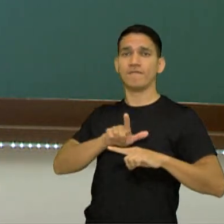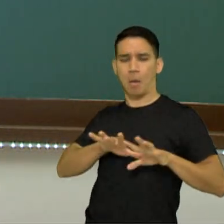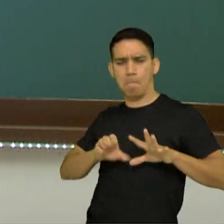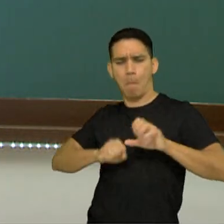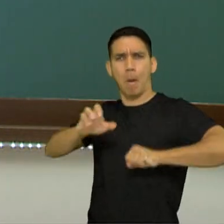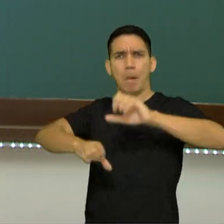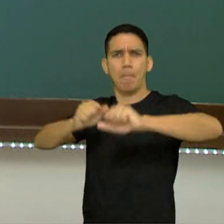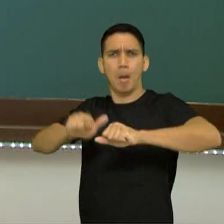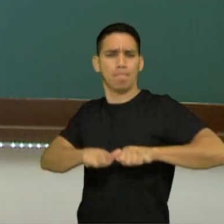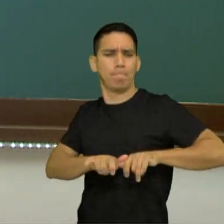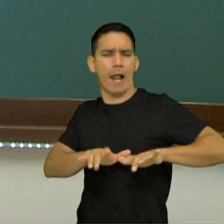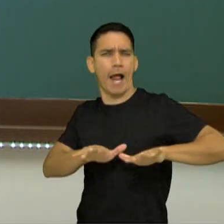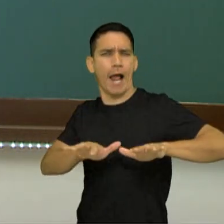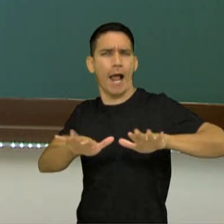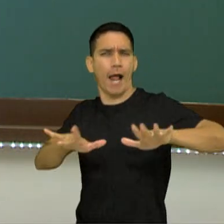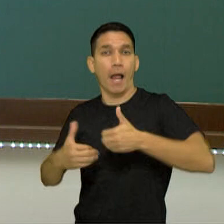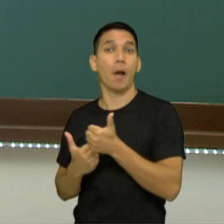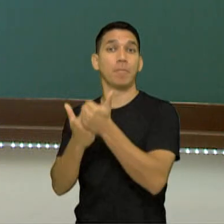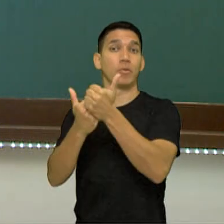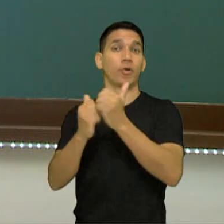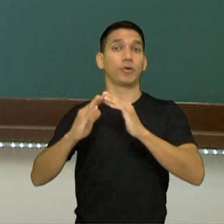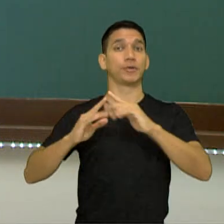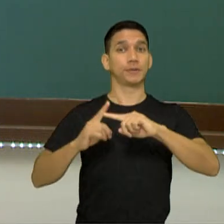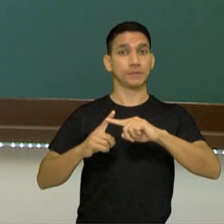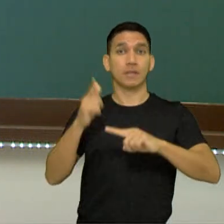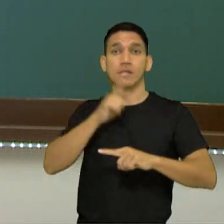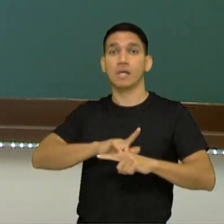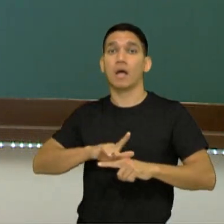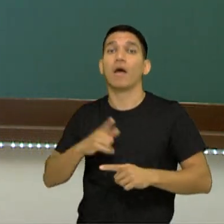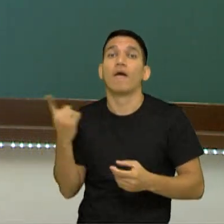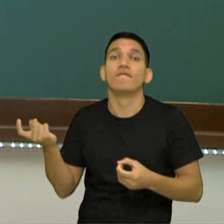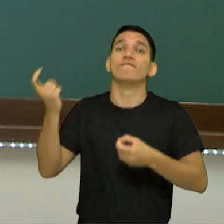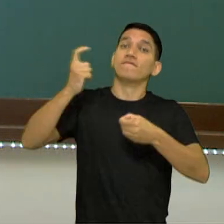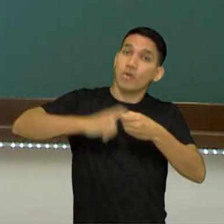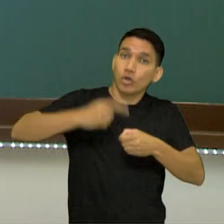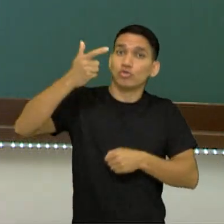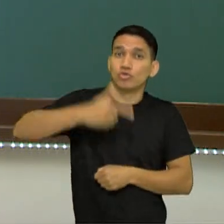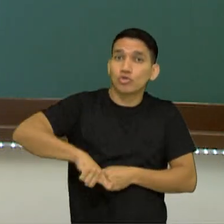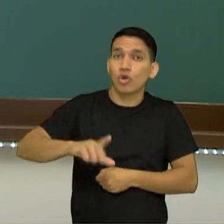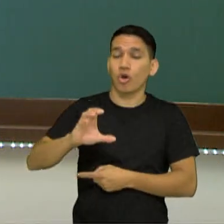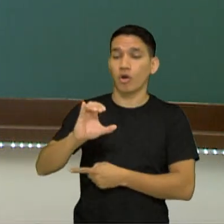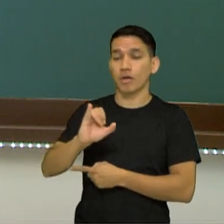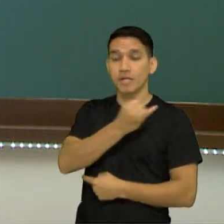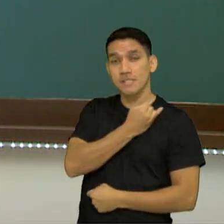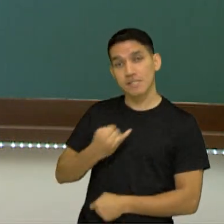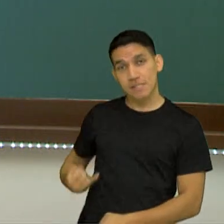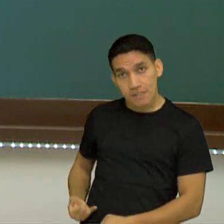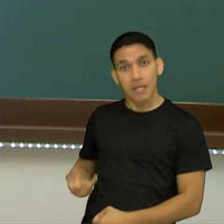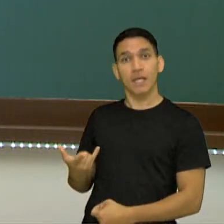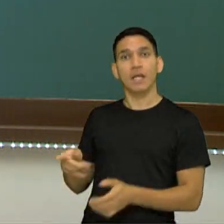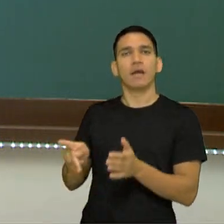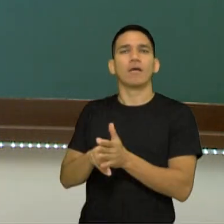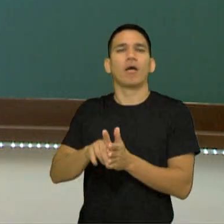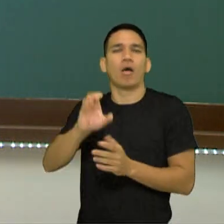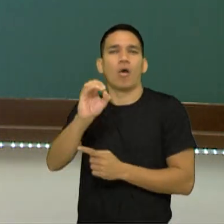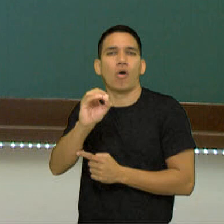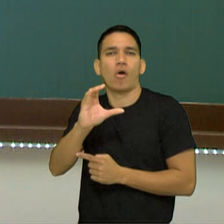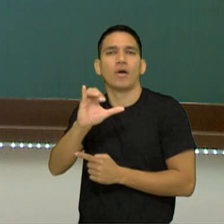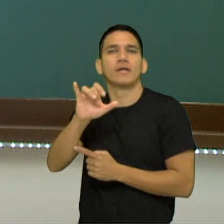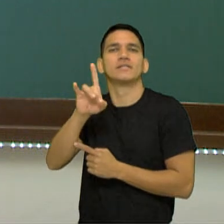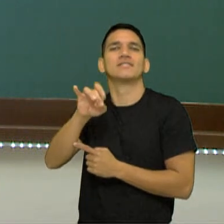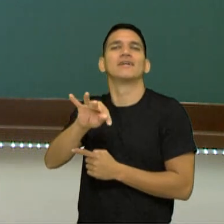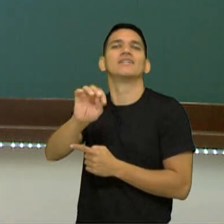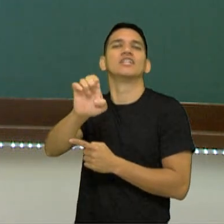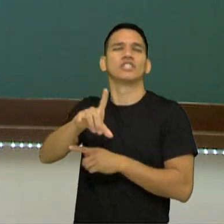grande império com o apoio da igreja. Essa ideia de colocar novamente o império ali no Ocidente, como o antigo Império Romano,